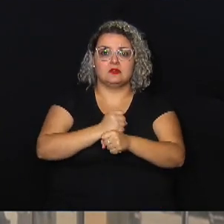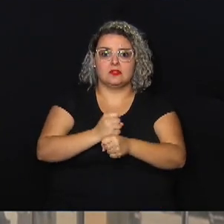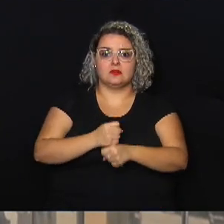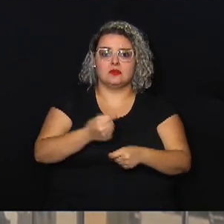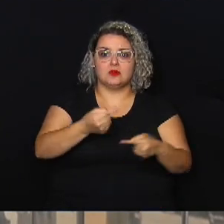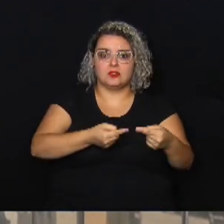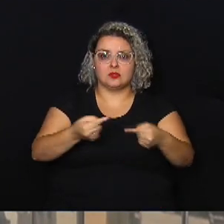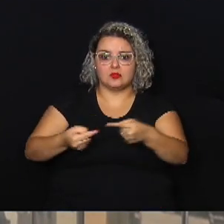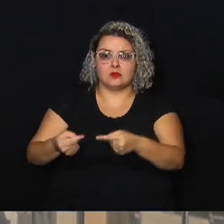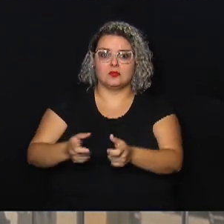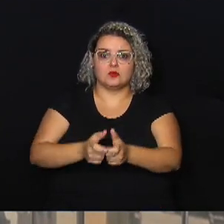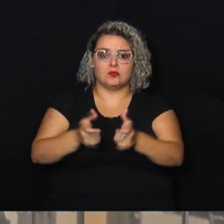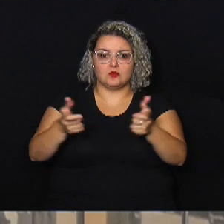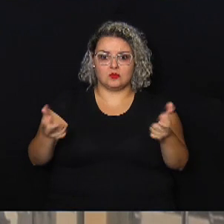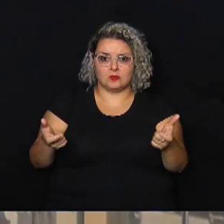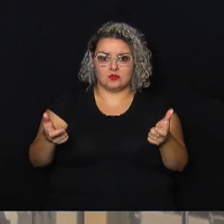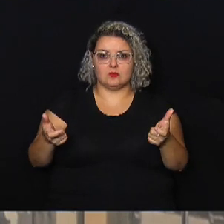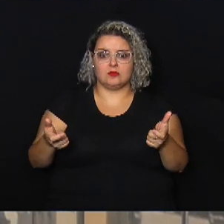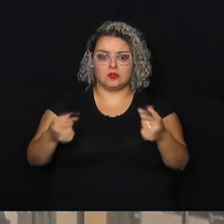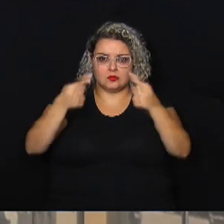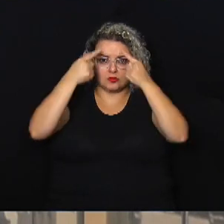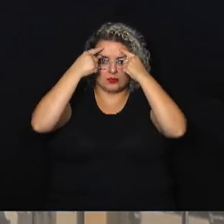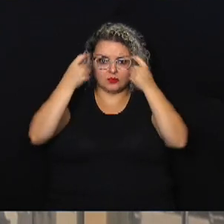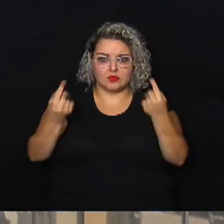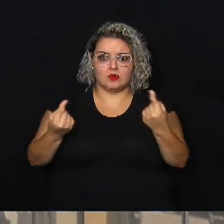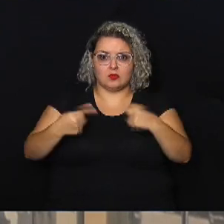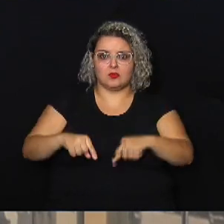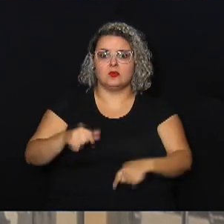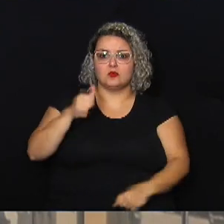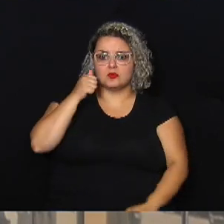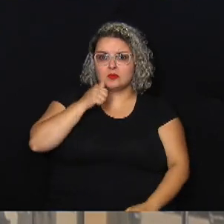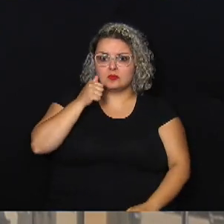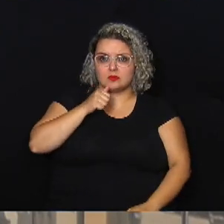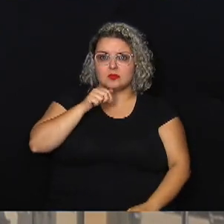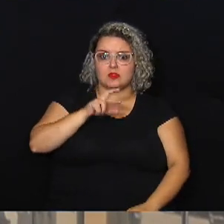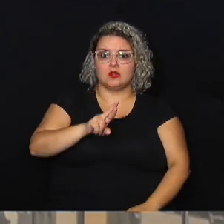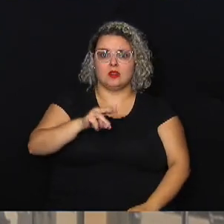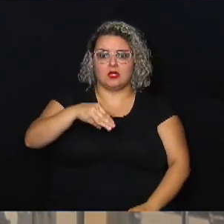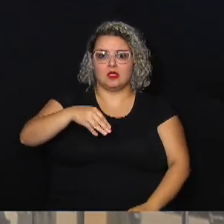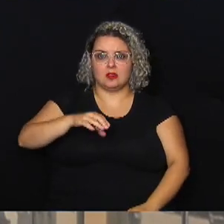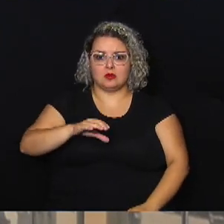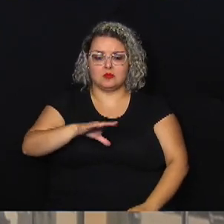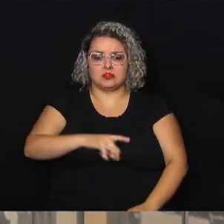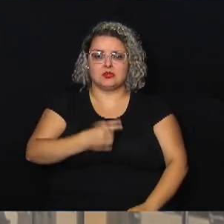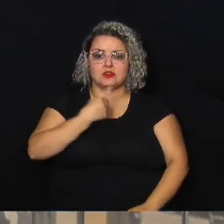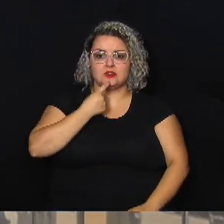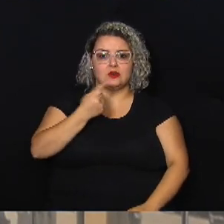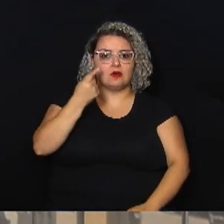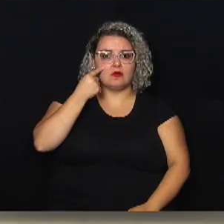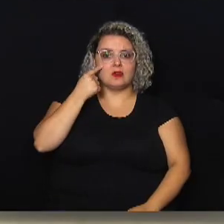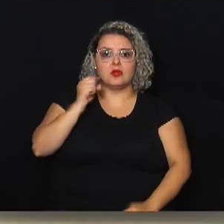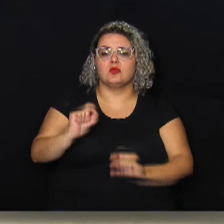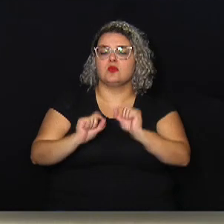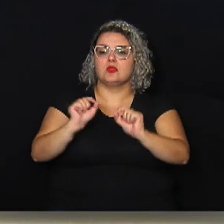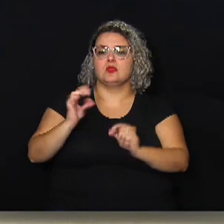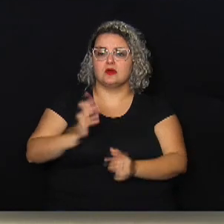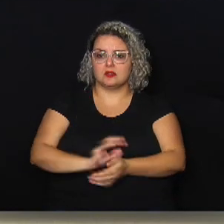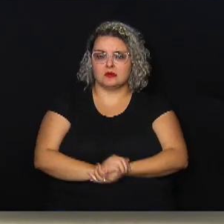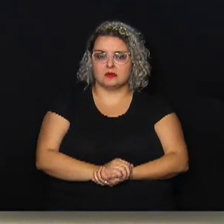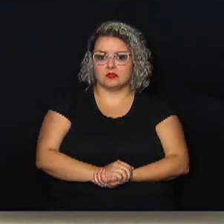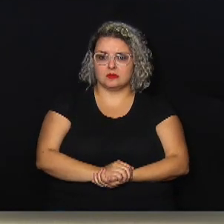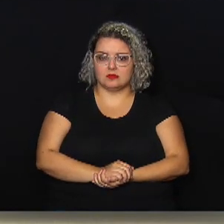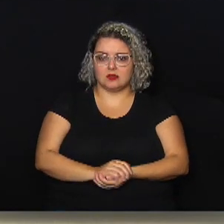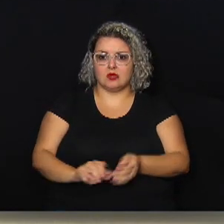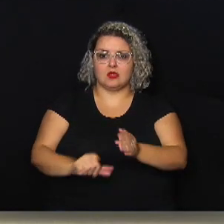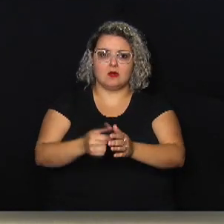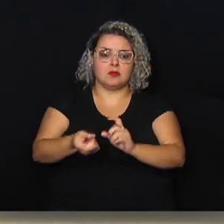debateu o aumento da violência contra a mulher na região metropolitana de Campinas. Confira como foi. A primeira reunião